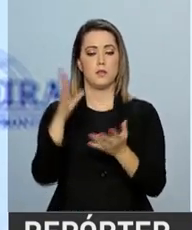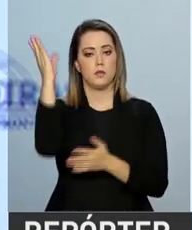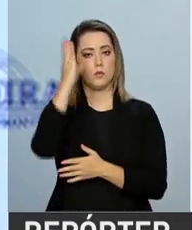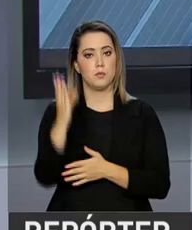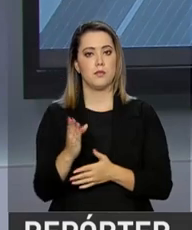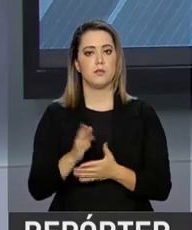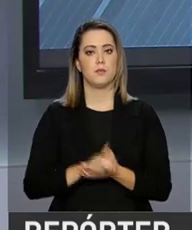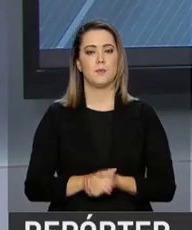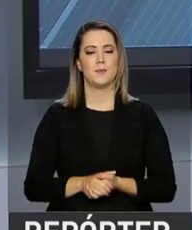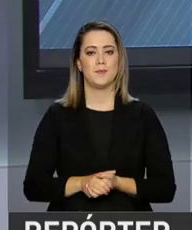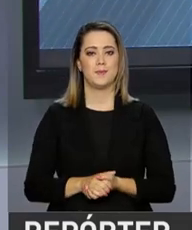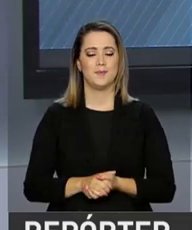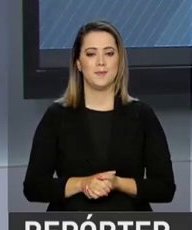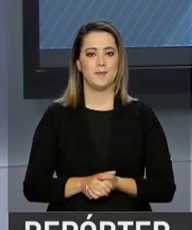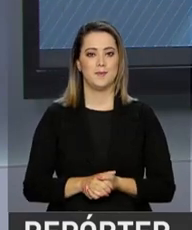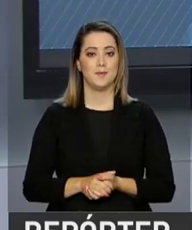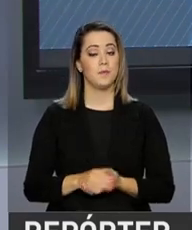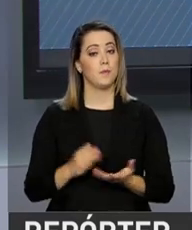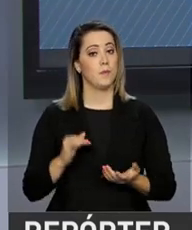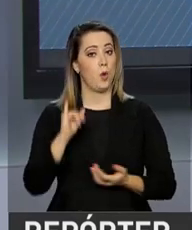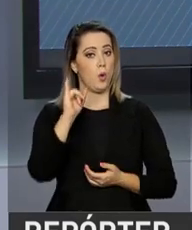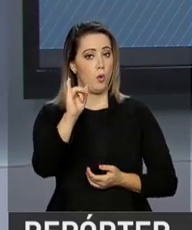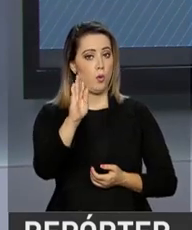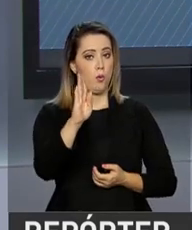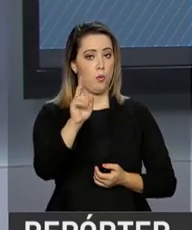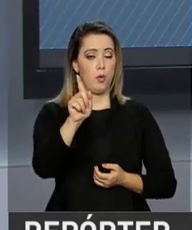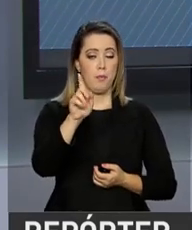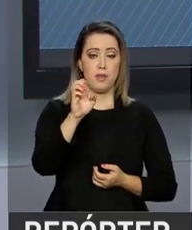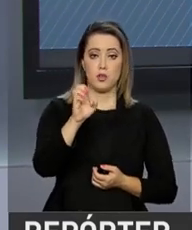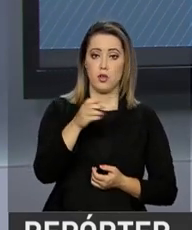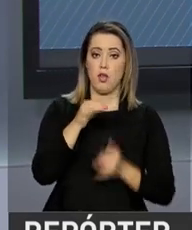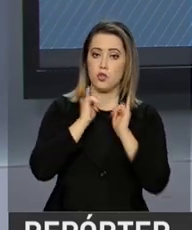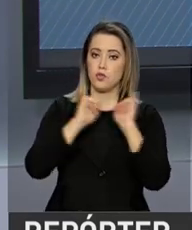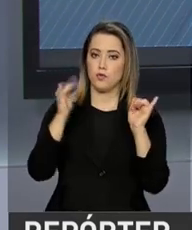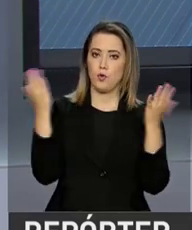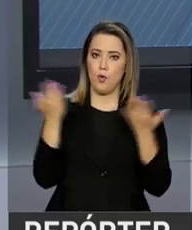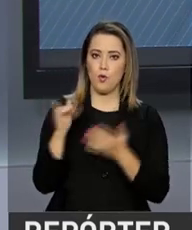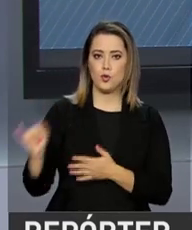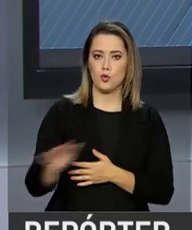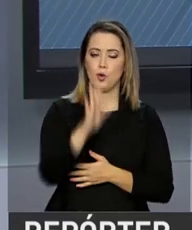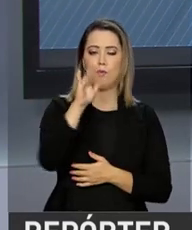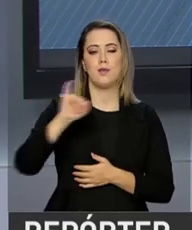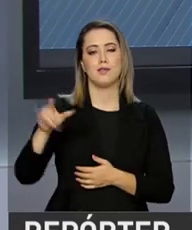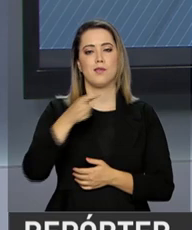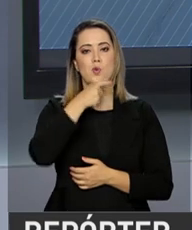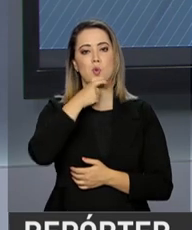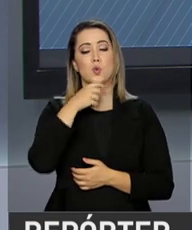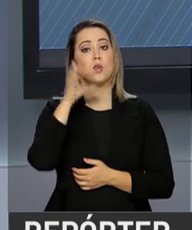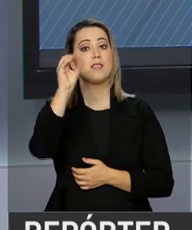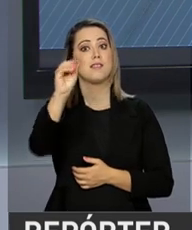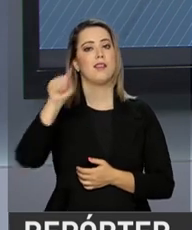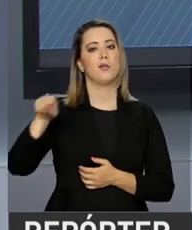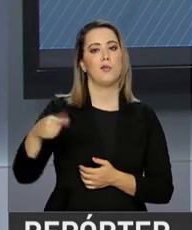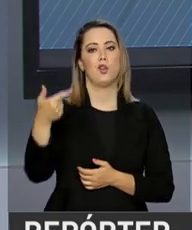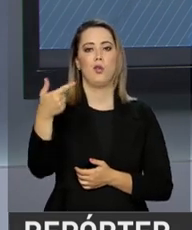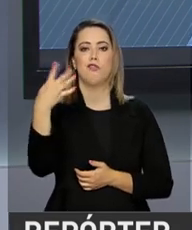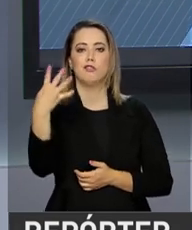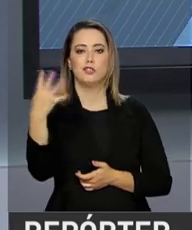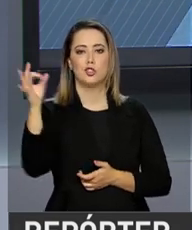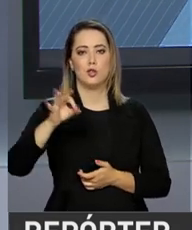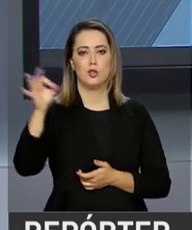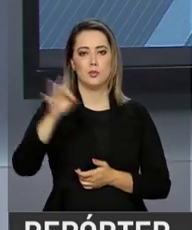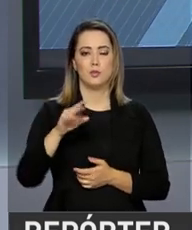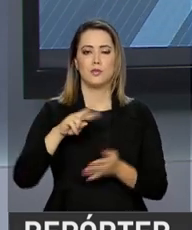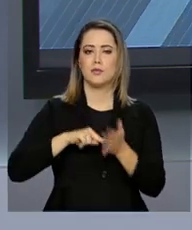brasileiras. E o IBGE divulgou hoje que a inflação em julho ficou em 0,24%. Com isso, o